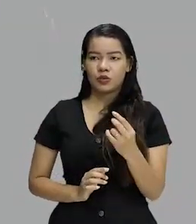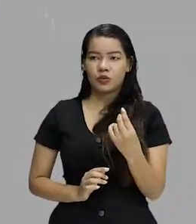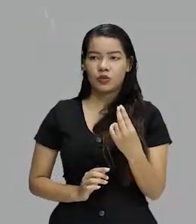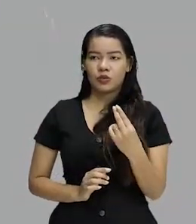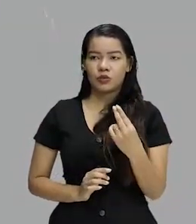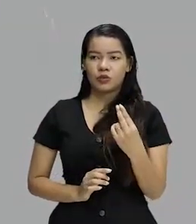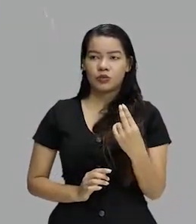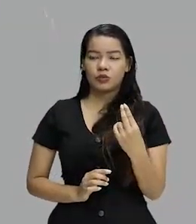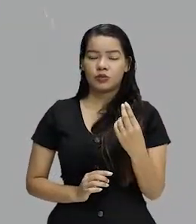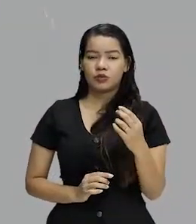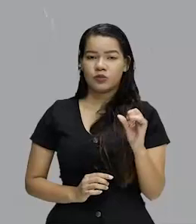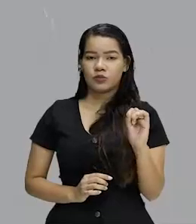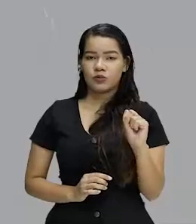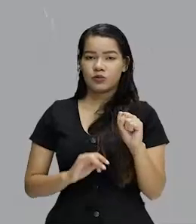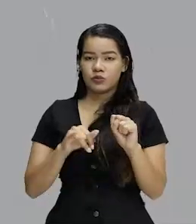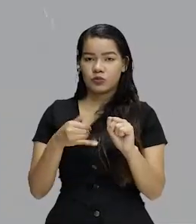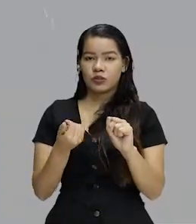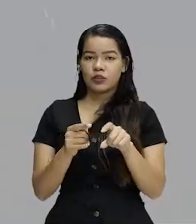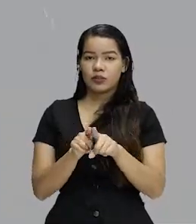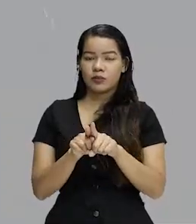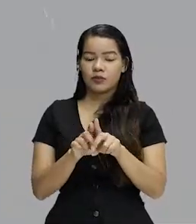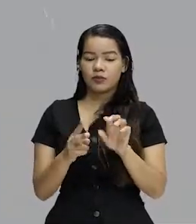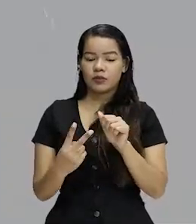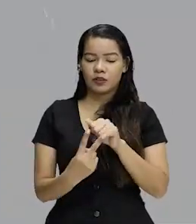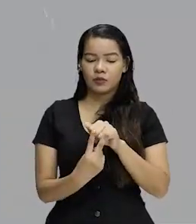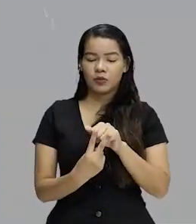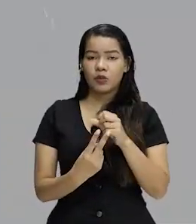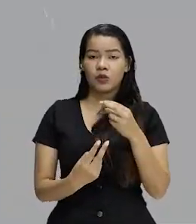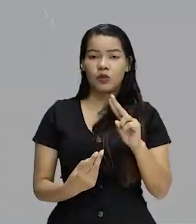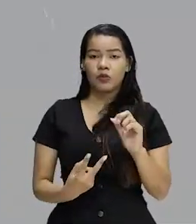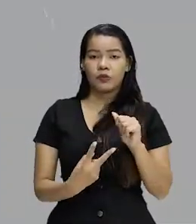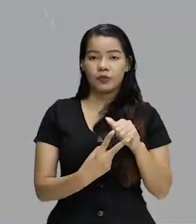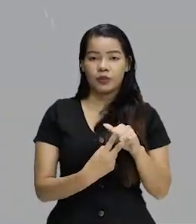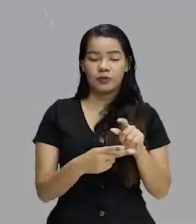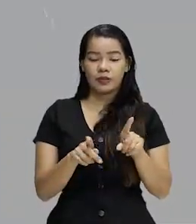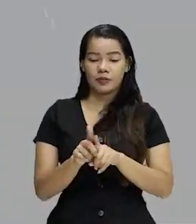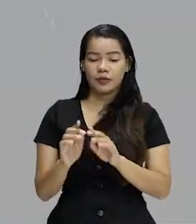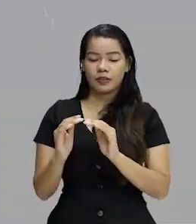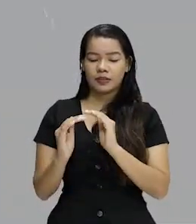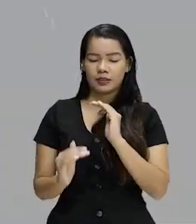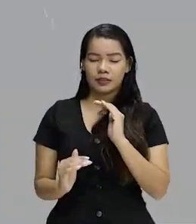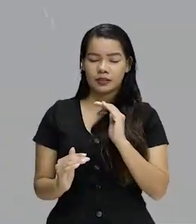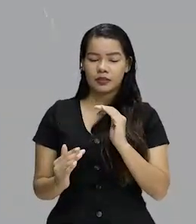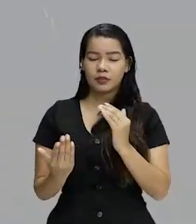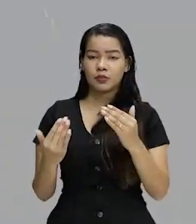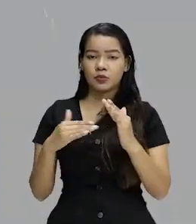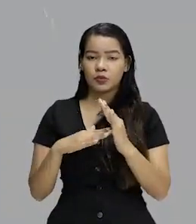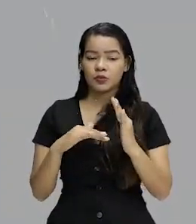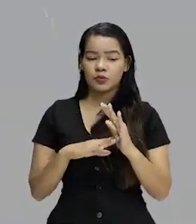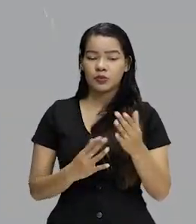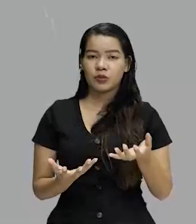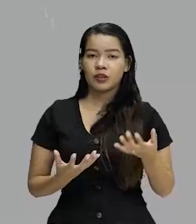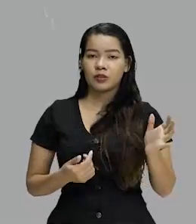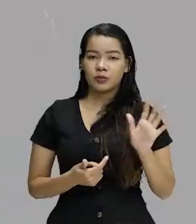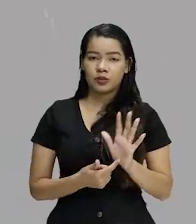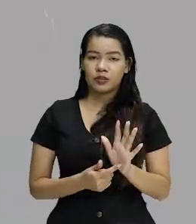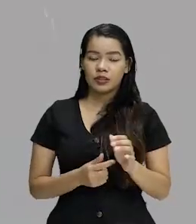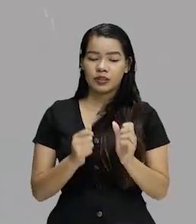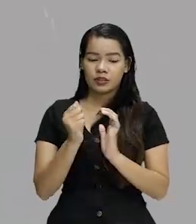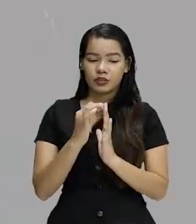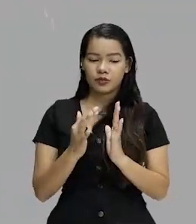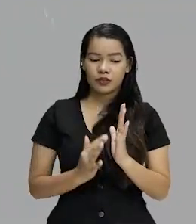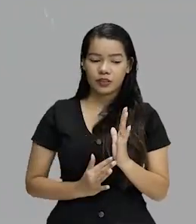contrair sujeito e verbo, ou o verbo e a negação. E, por fim, vou mostrar para vocês alguns